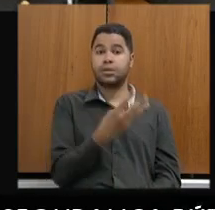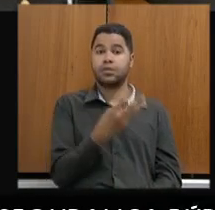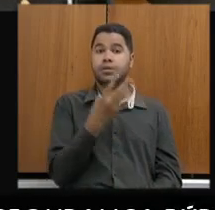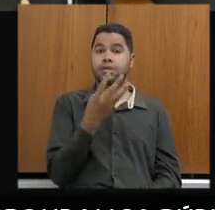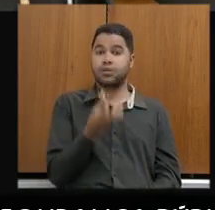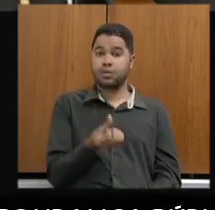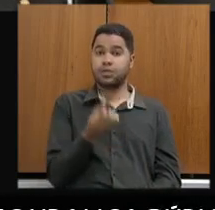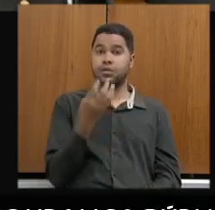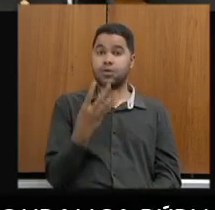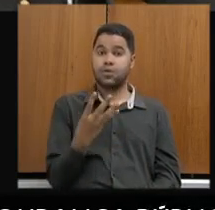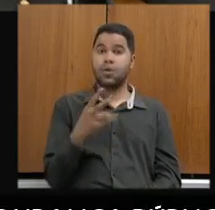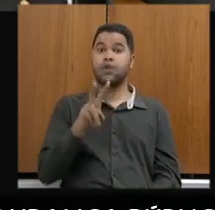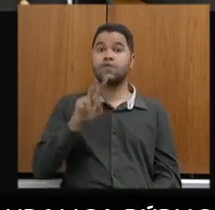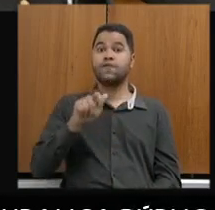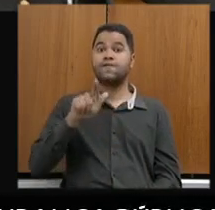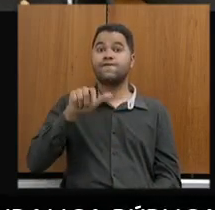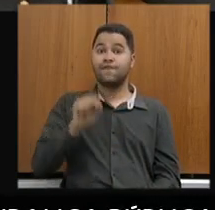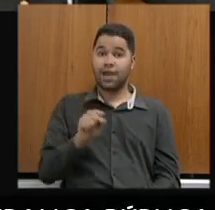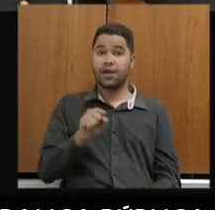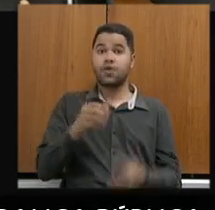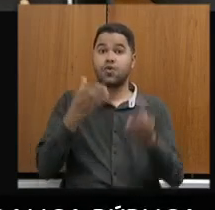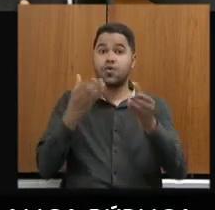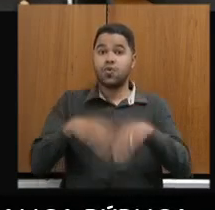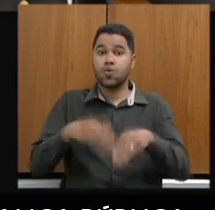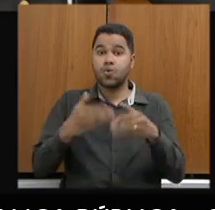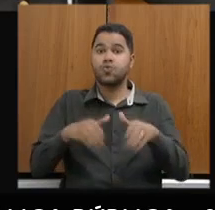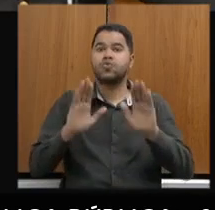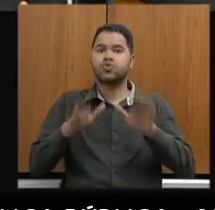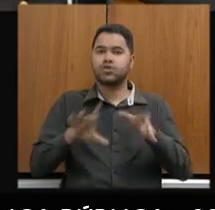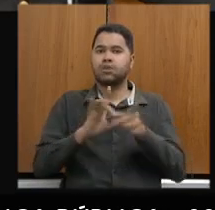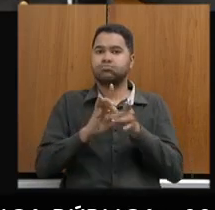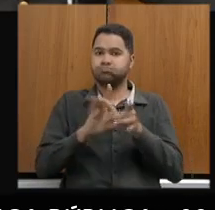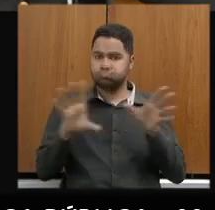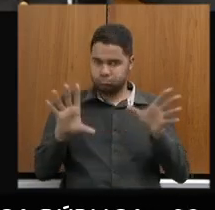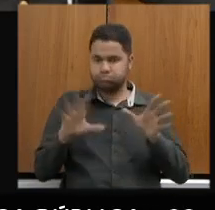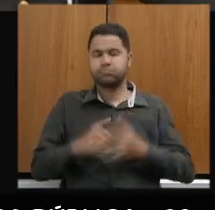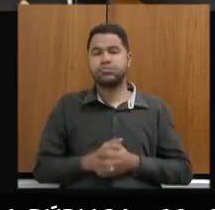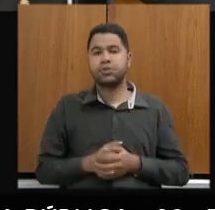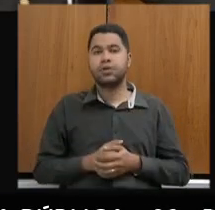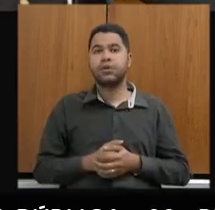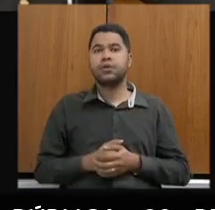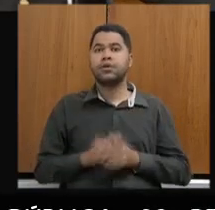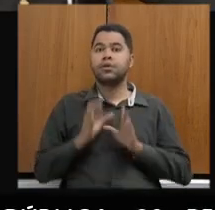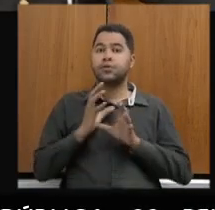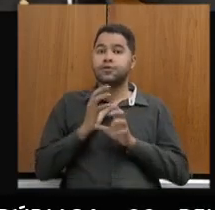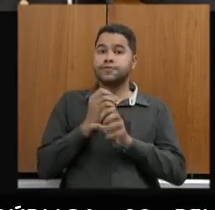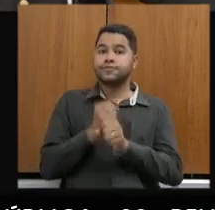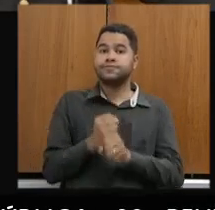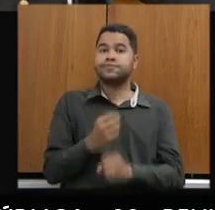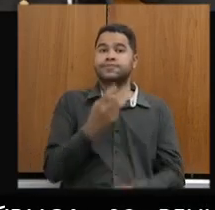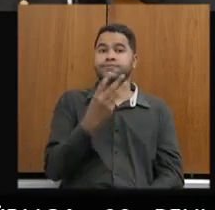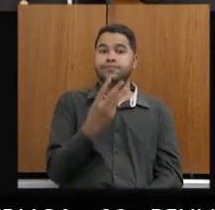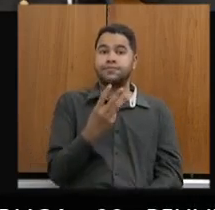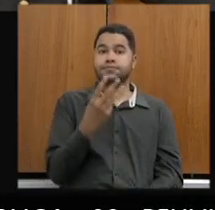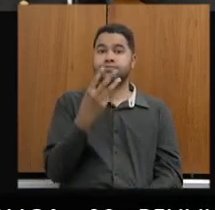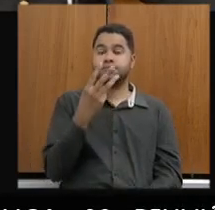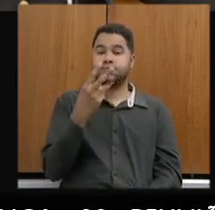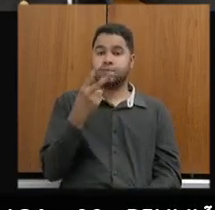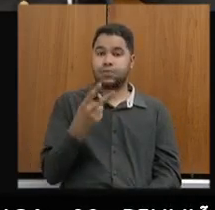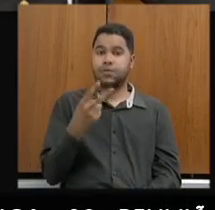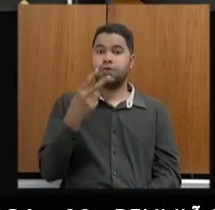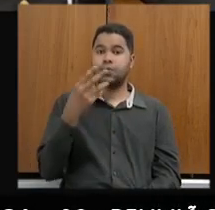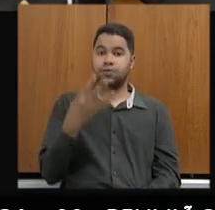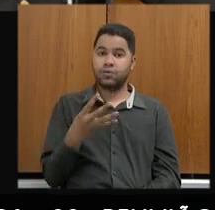364 vagas em concurso que já foi autorizado E será um total de 324 do